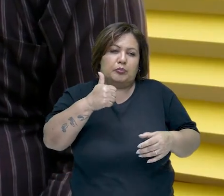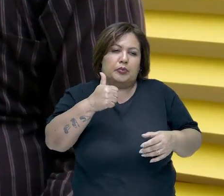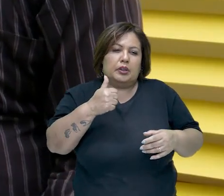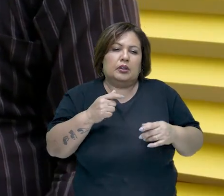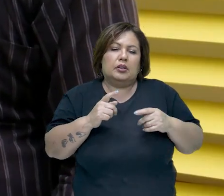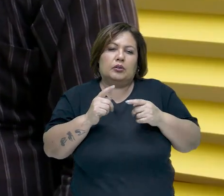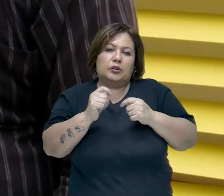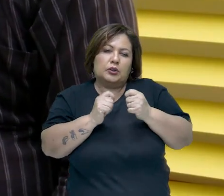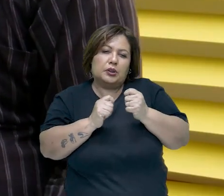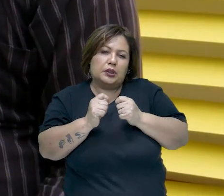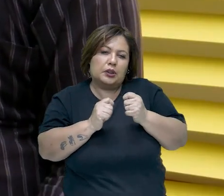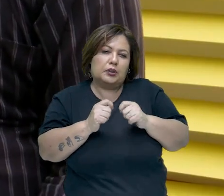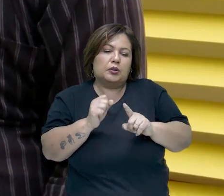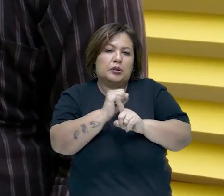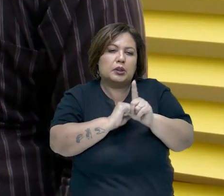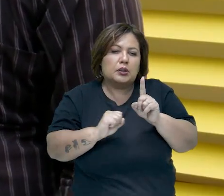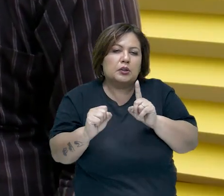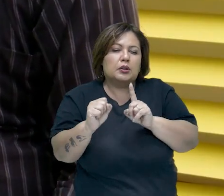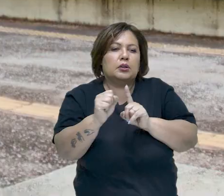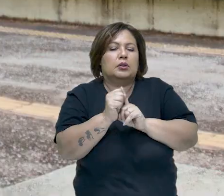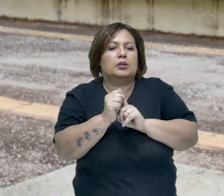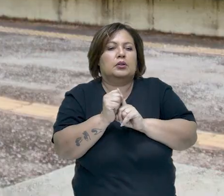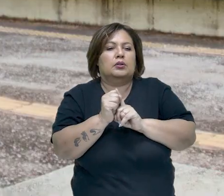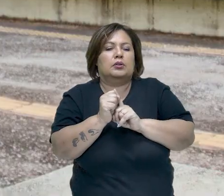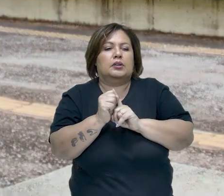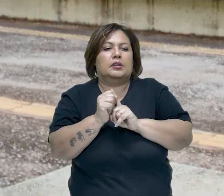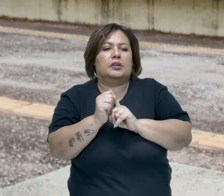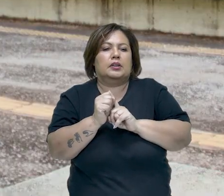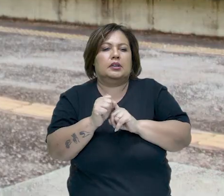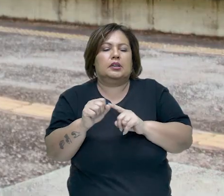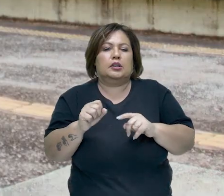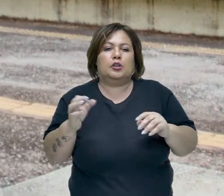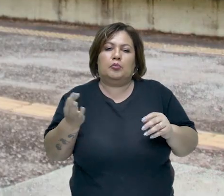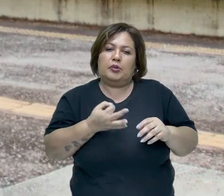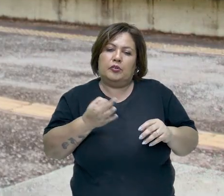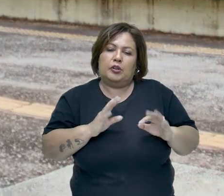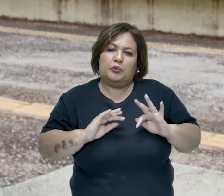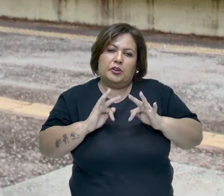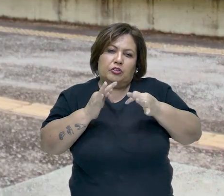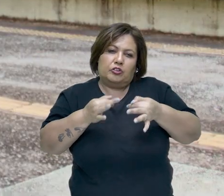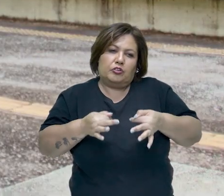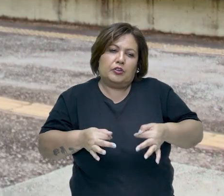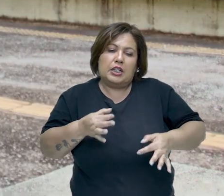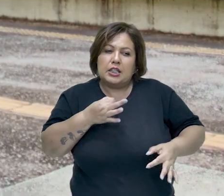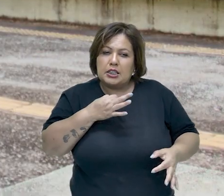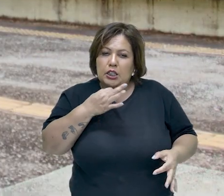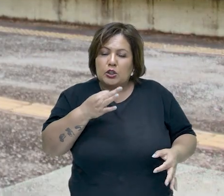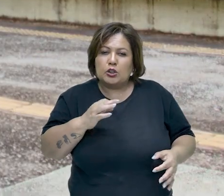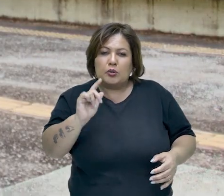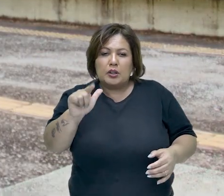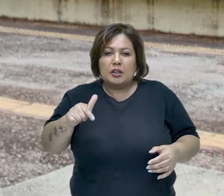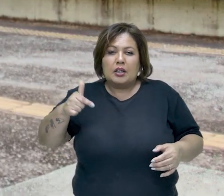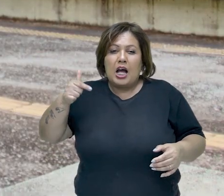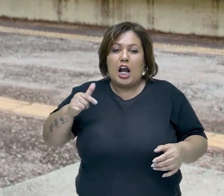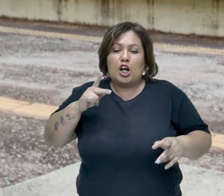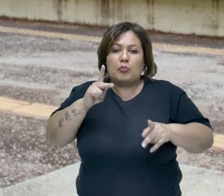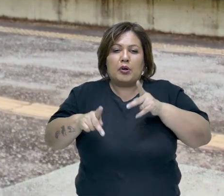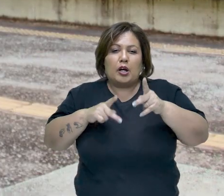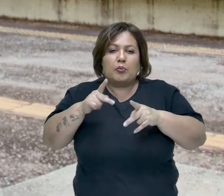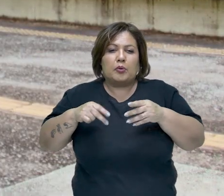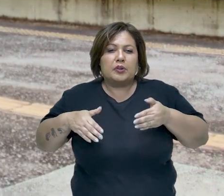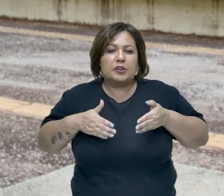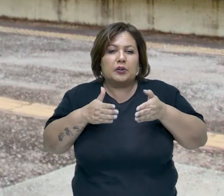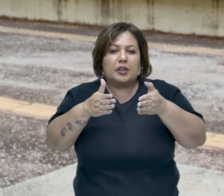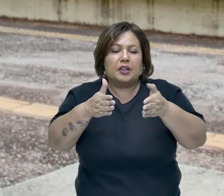condições econômicas, sociais. Perfeito, professor Francisco. Para a gente finalizar, na sua opinião, armar a população é